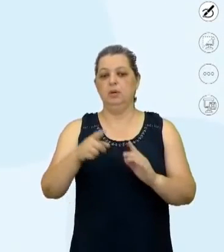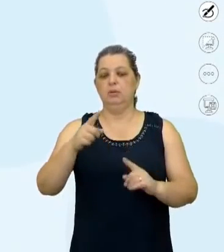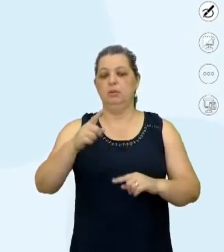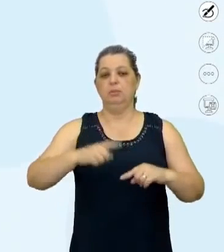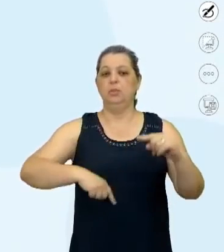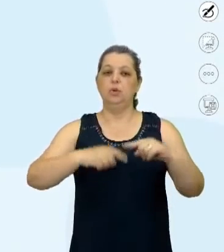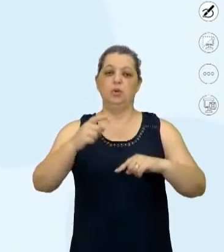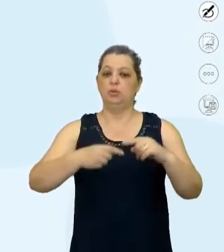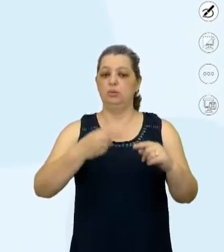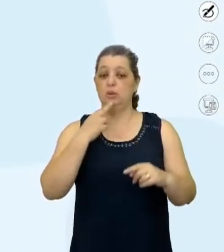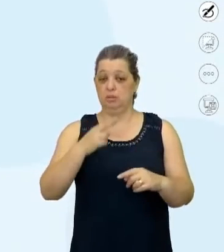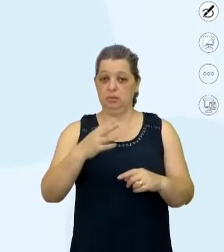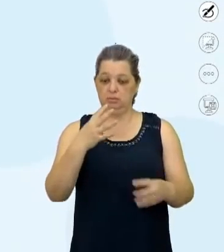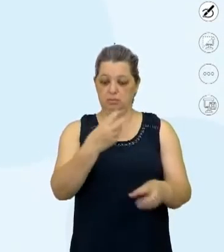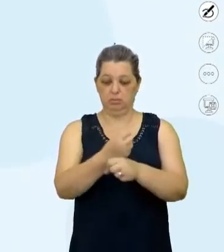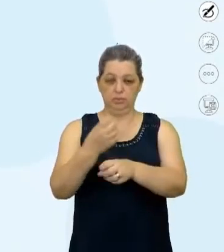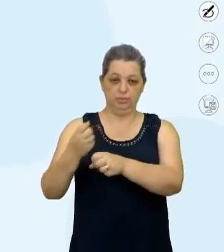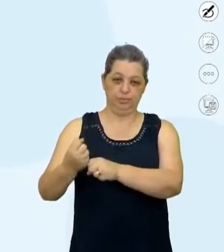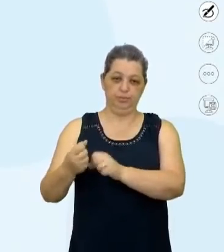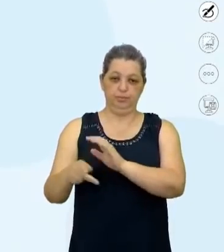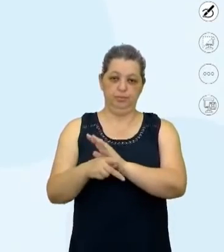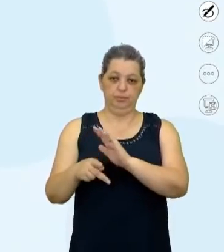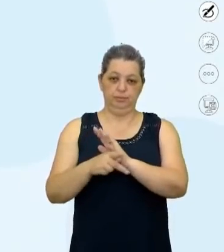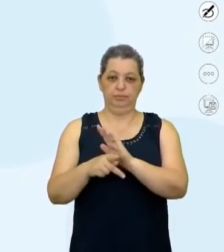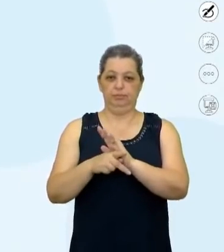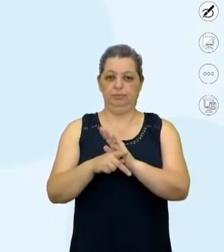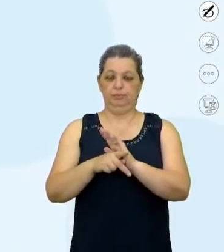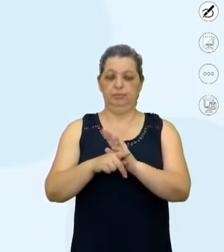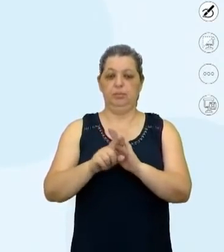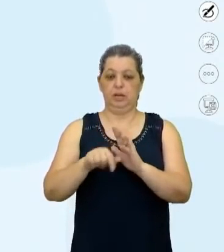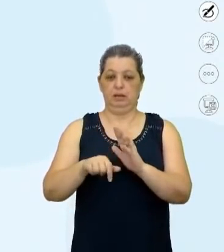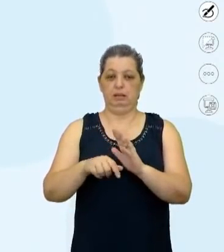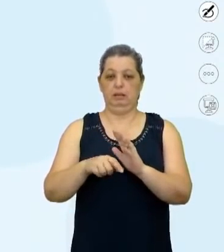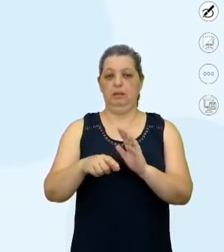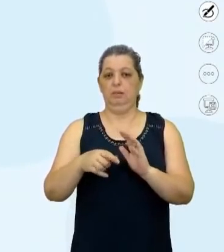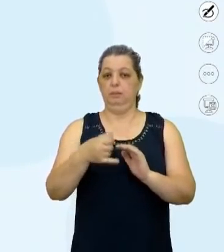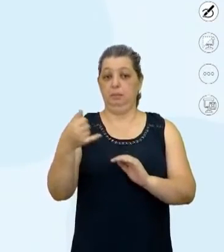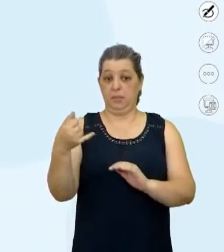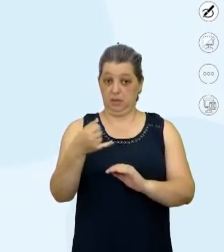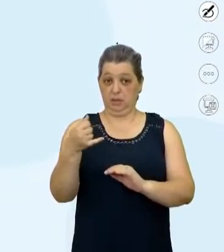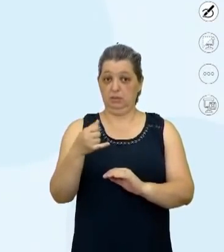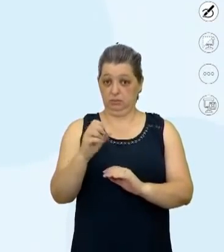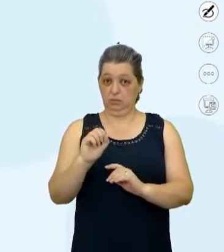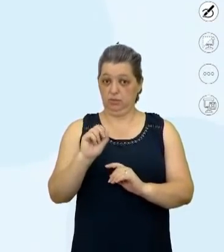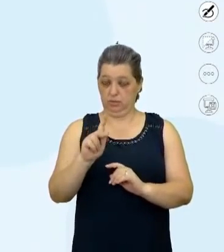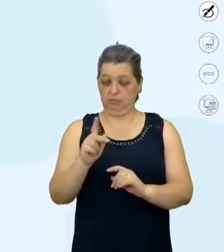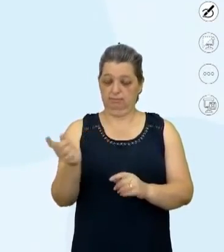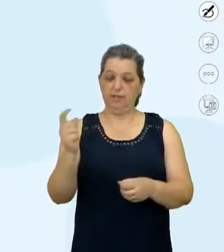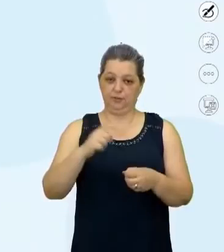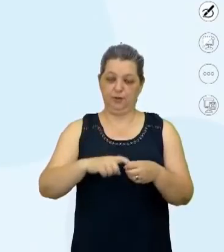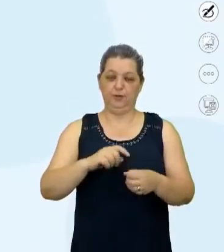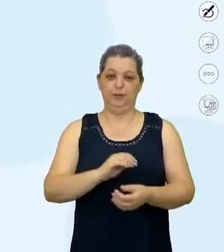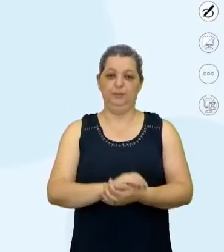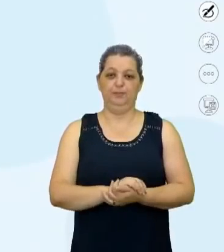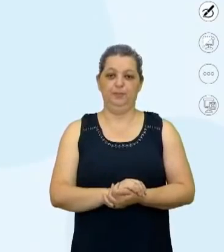esse resultado? Junte as peças, lembrando que ele está subtraindo aqui todas as peças, tá bom? A gente já volta.